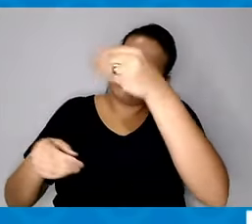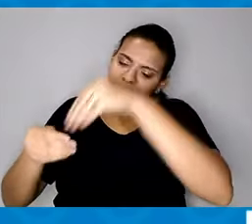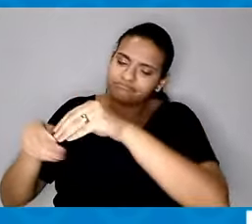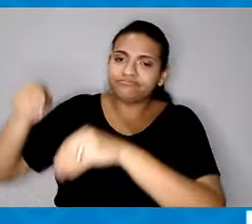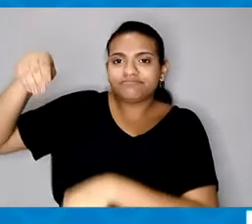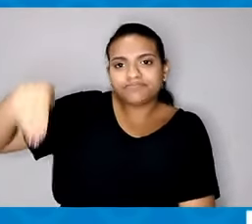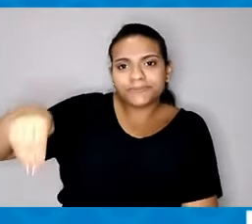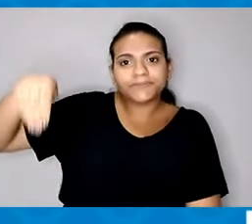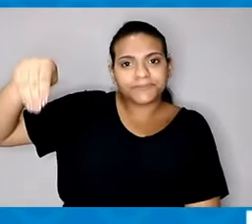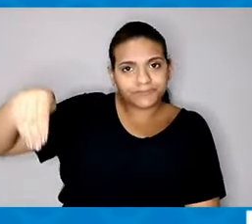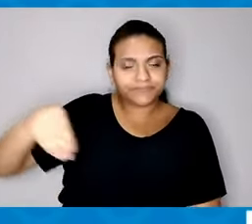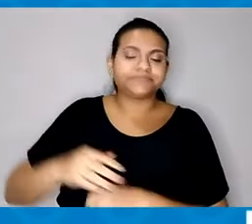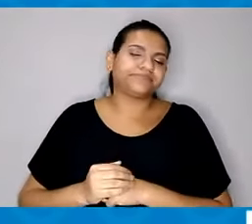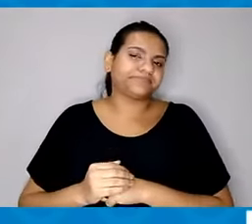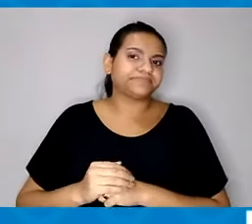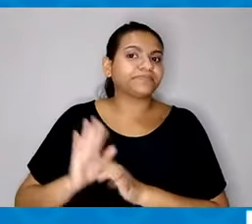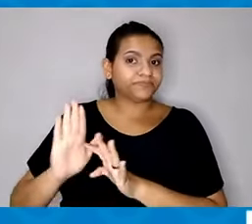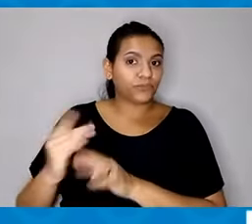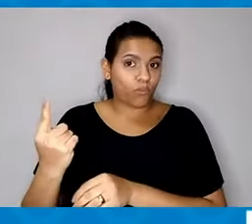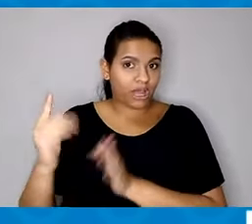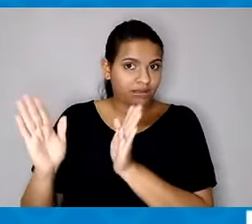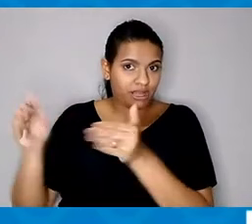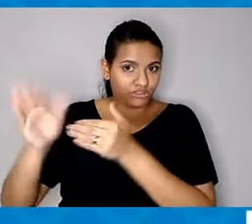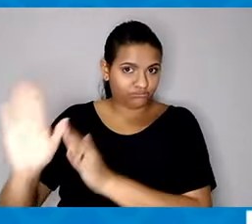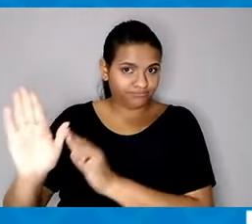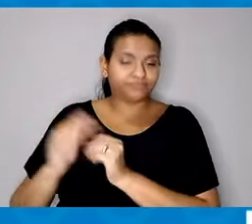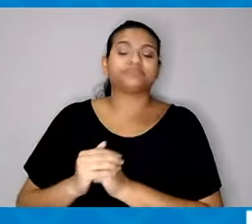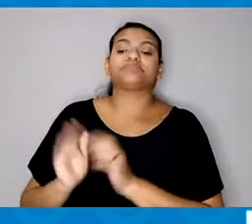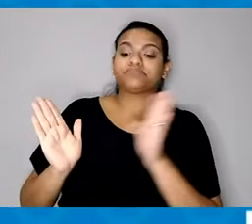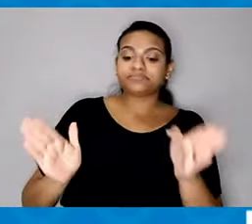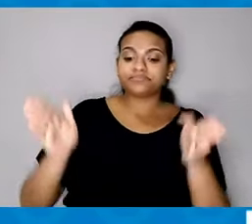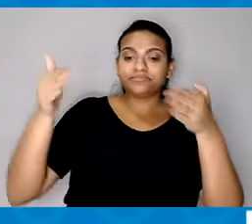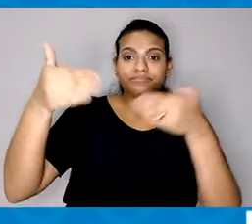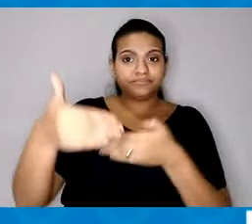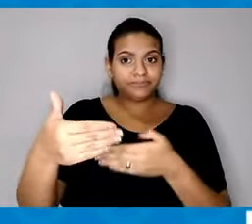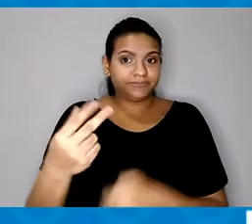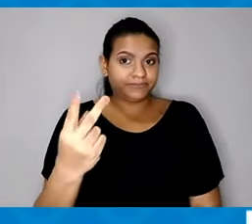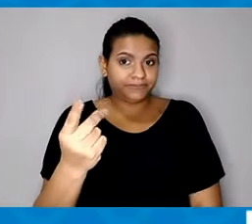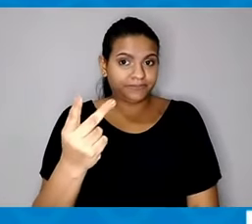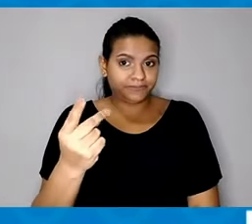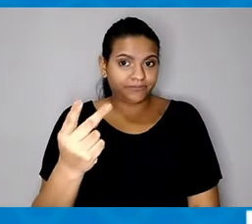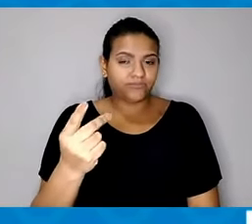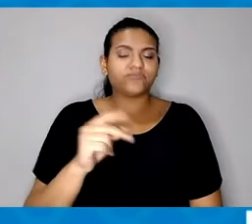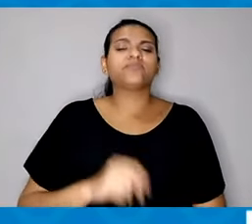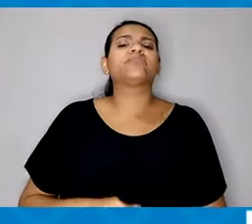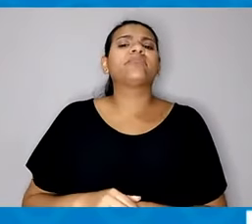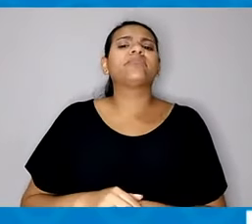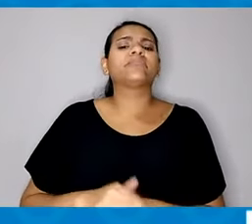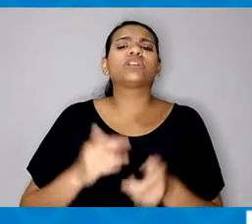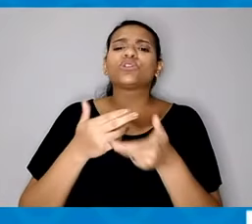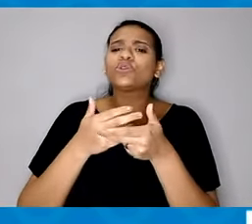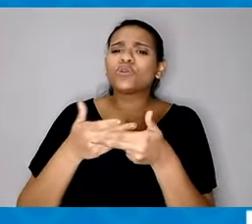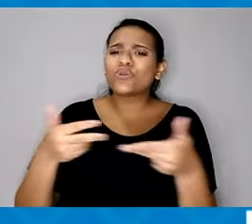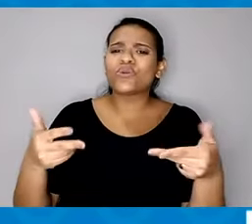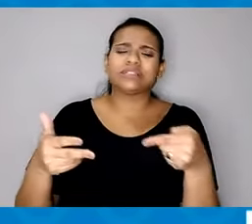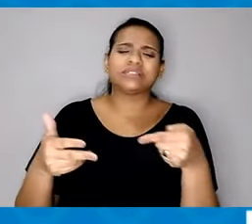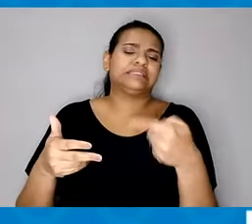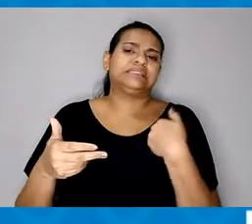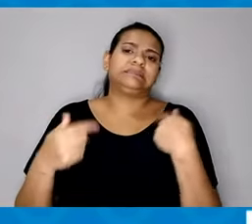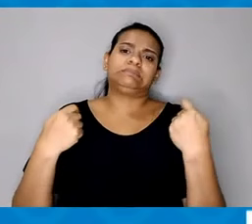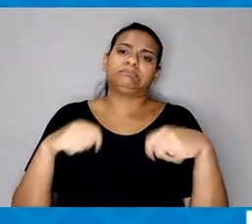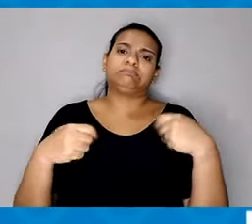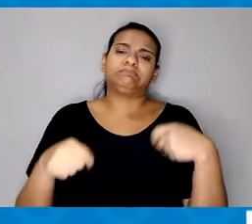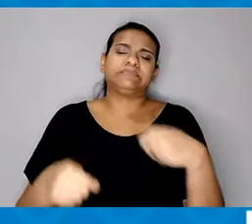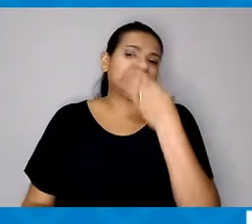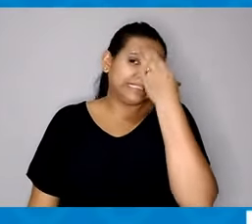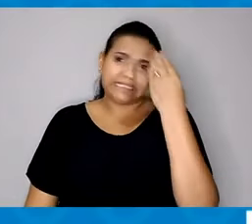uma segunda caixa, pega outra caixa de sapato, bota coisas que eu tenho que esquecer de fazer. Ou